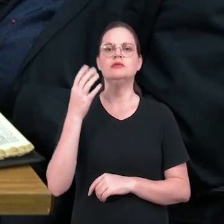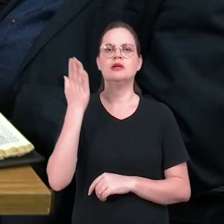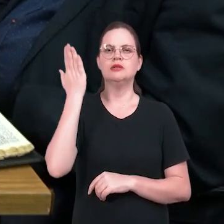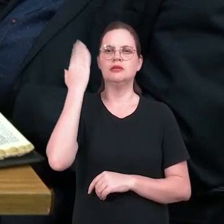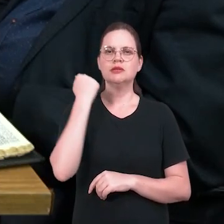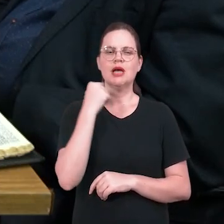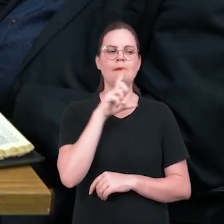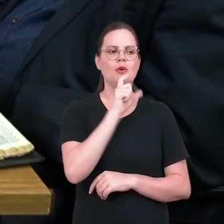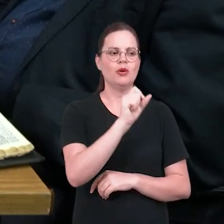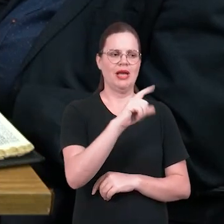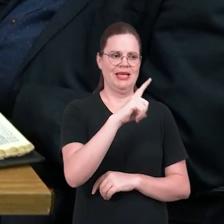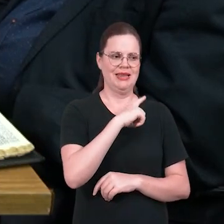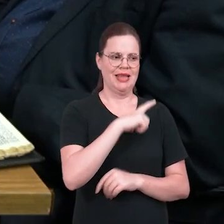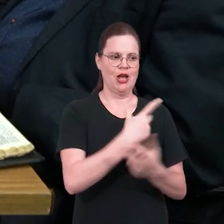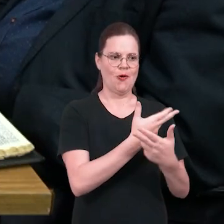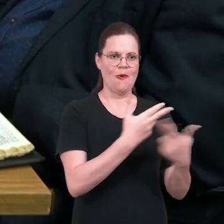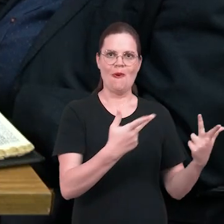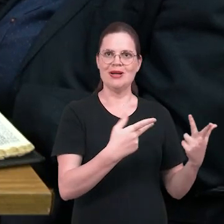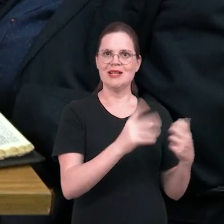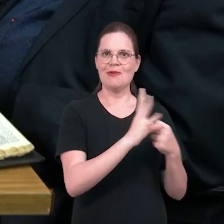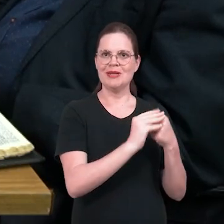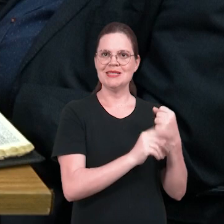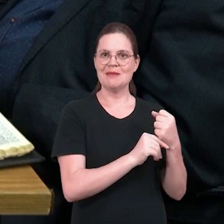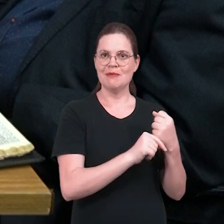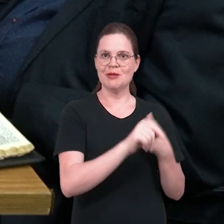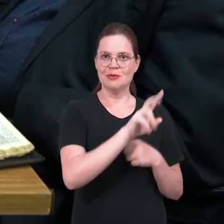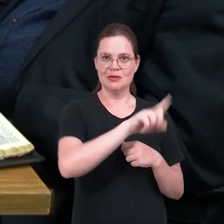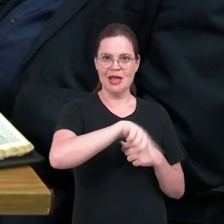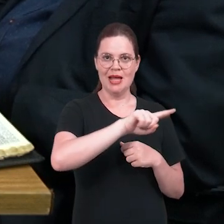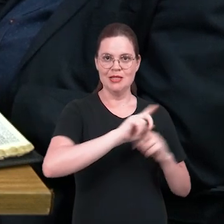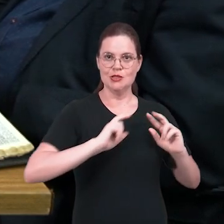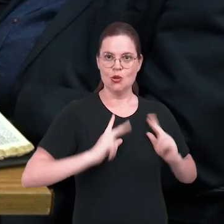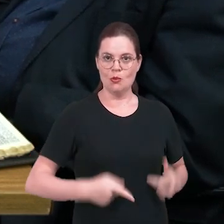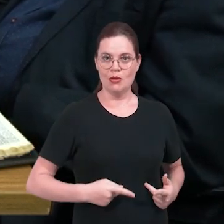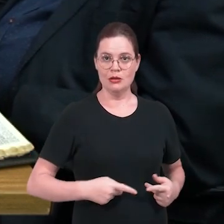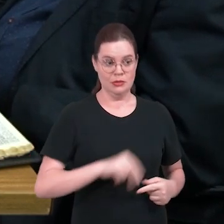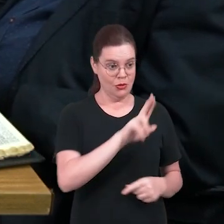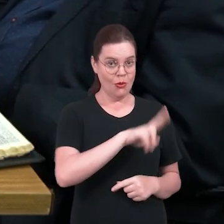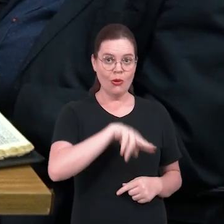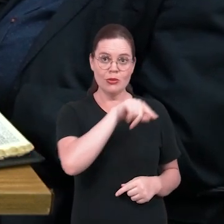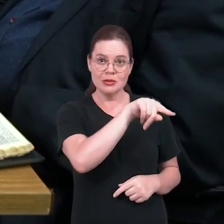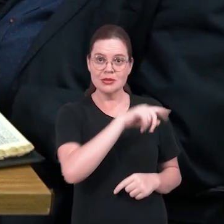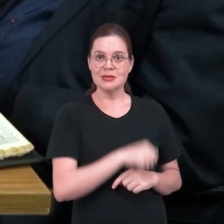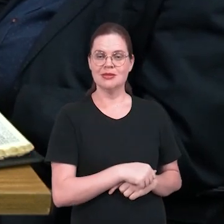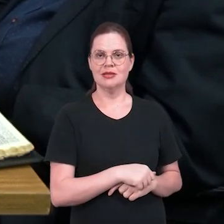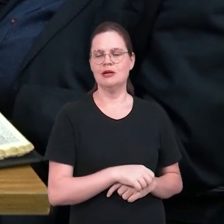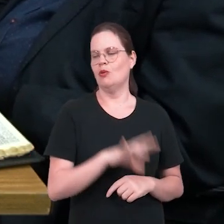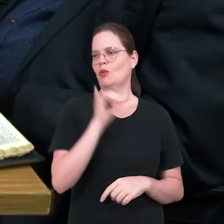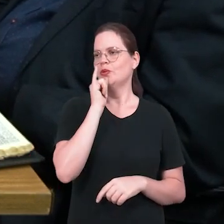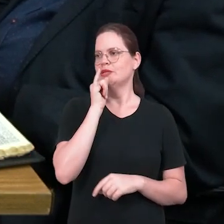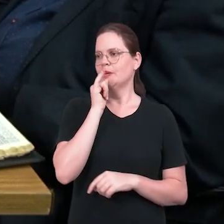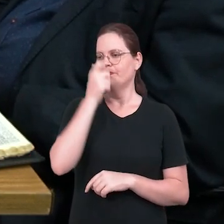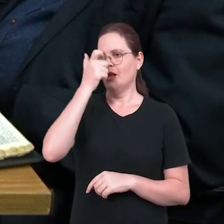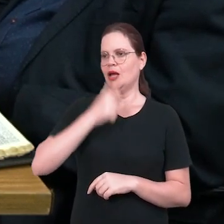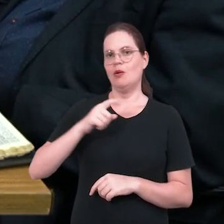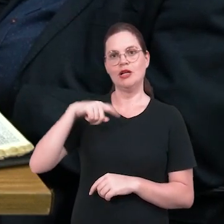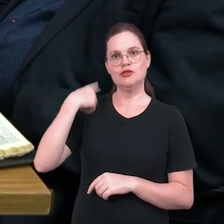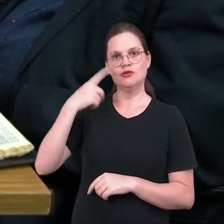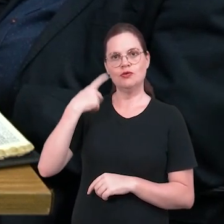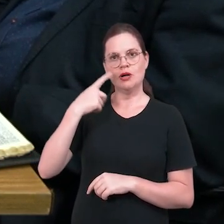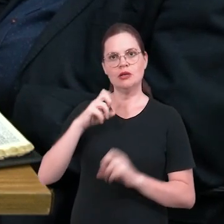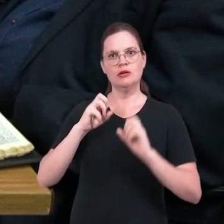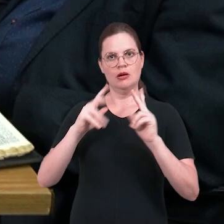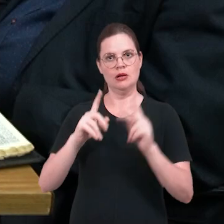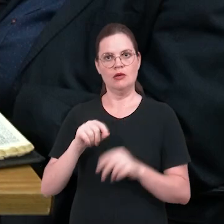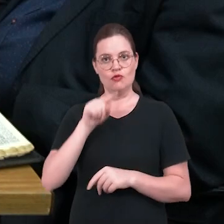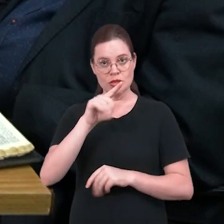os recursos humanos e os usa. Perfeito. Né? Eu sou um advogado. Como